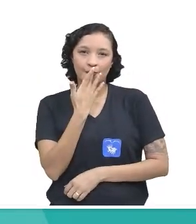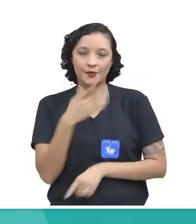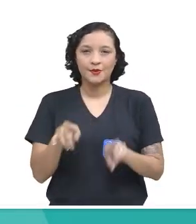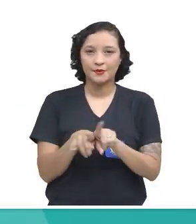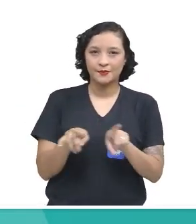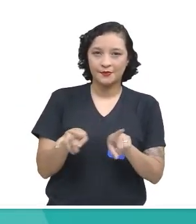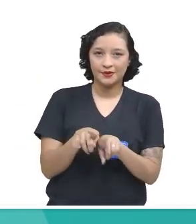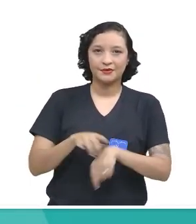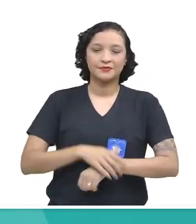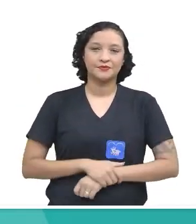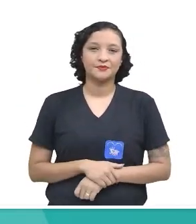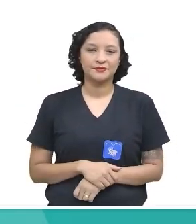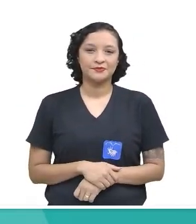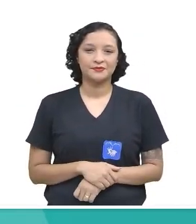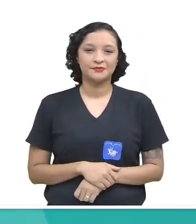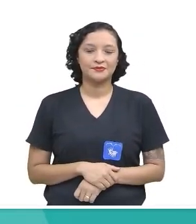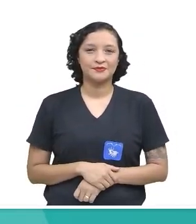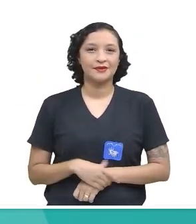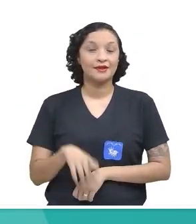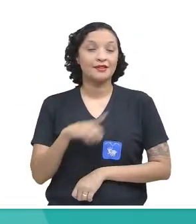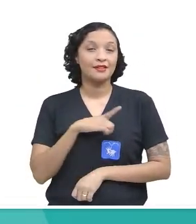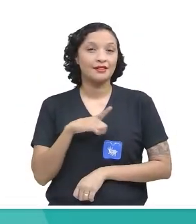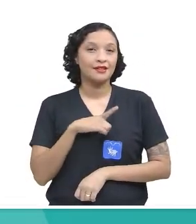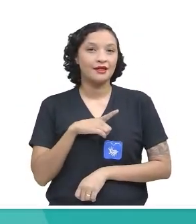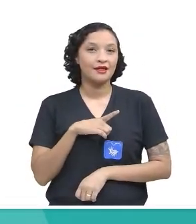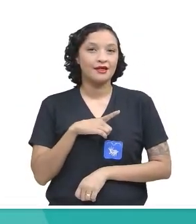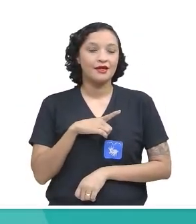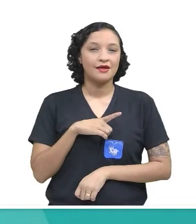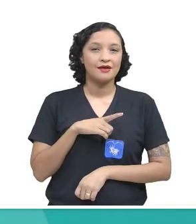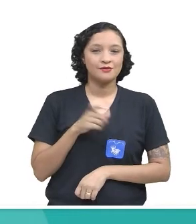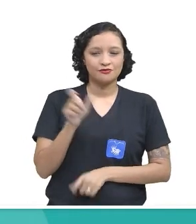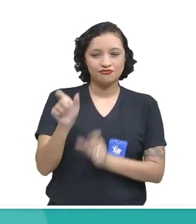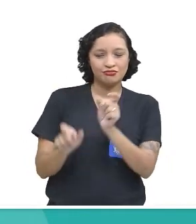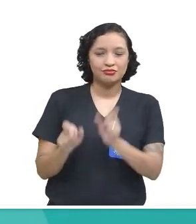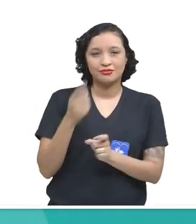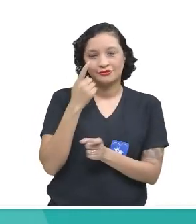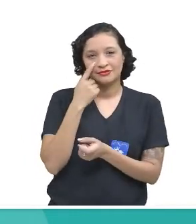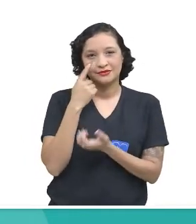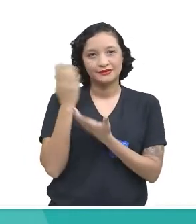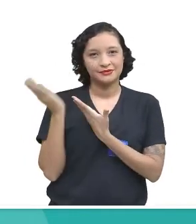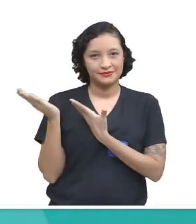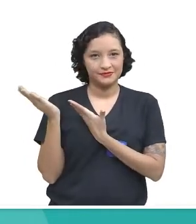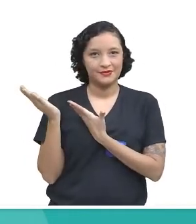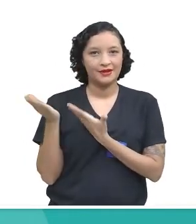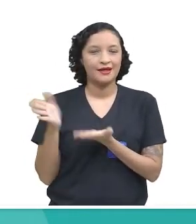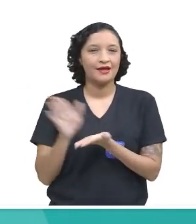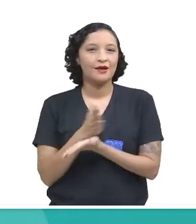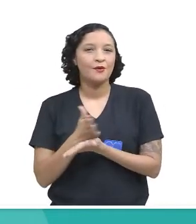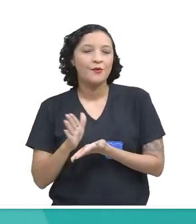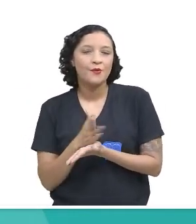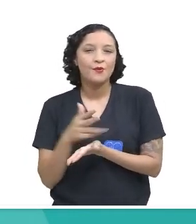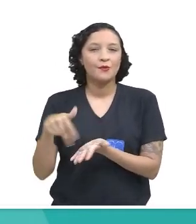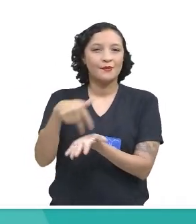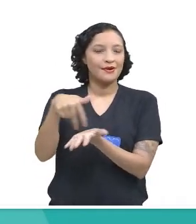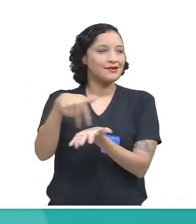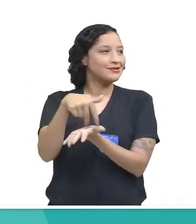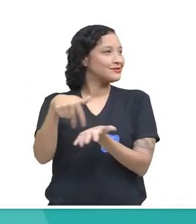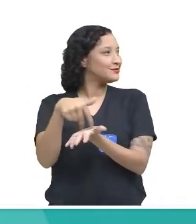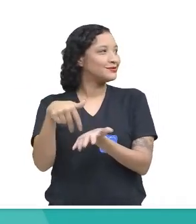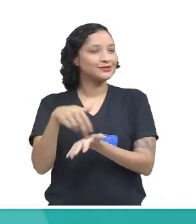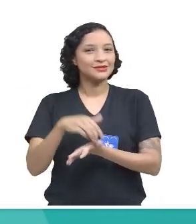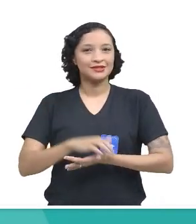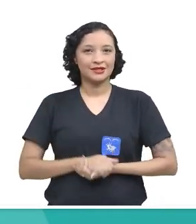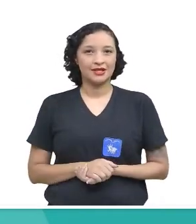nossos dançarinos demonstrando alguns dos passos que são feitos nessa dança, tá? Lembrem-se que isso aqui